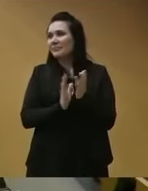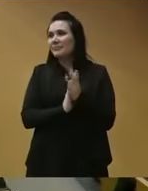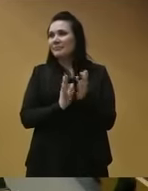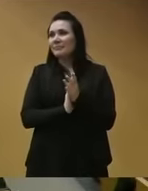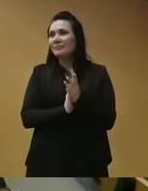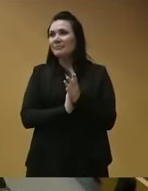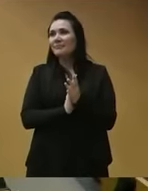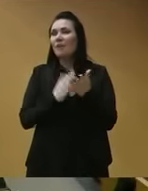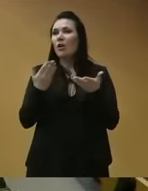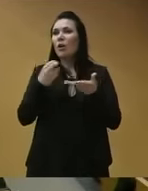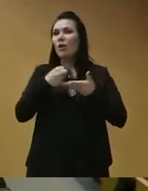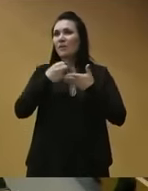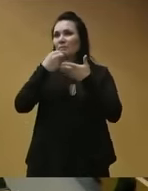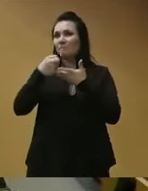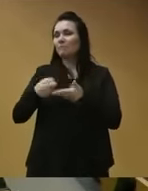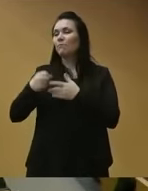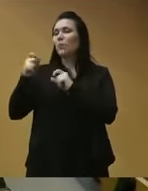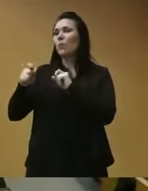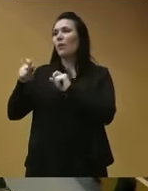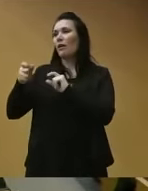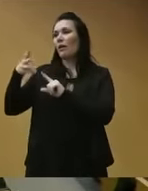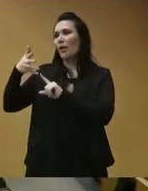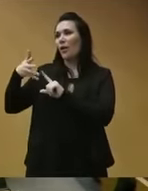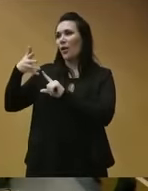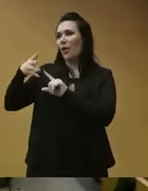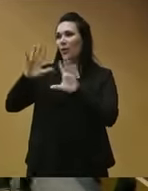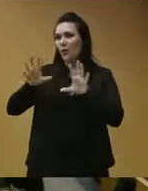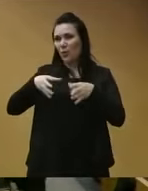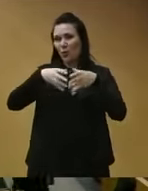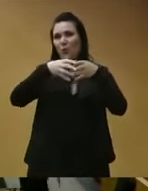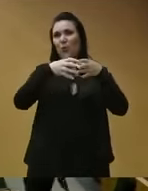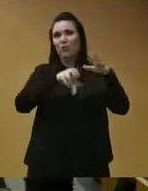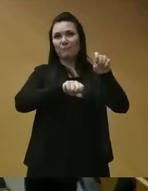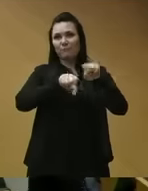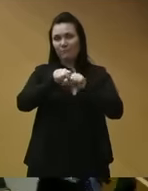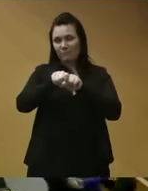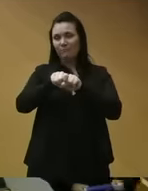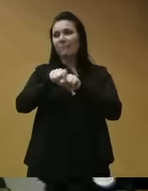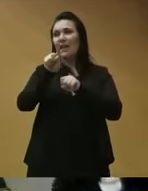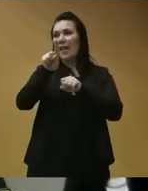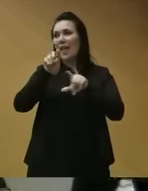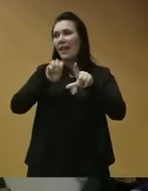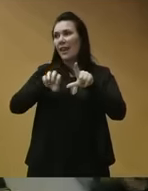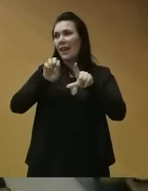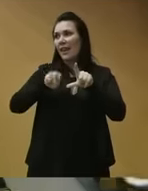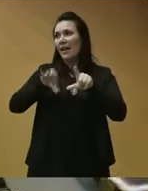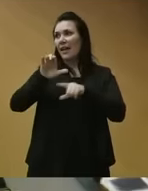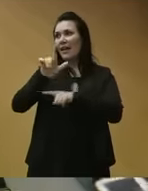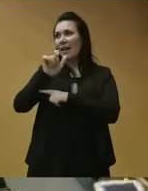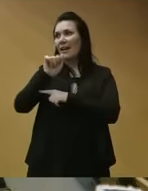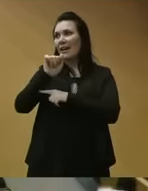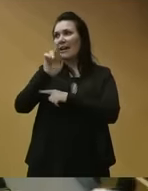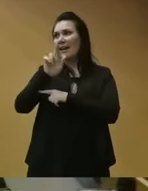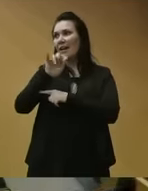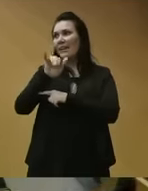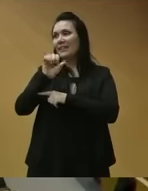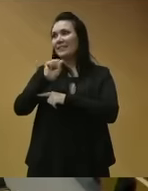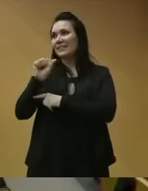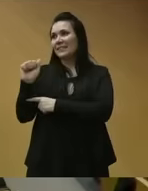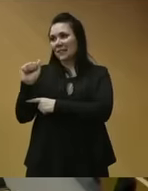Concedo a palavra à oradora deste grupo de formandos, a licenciada Clarissa Félix